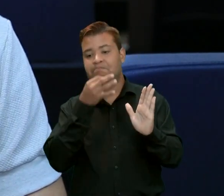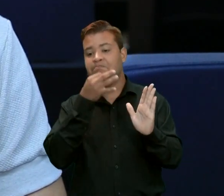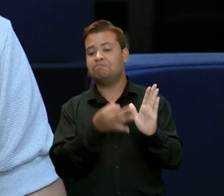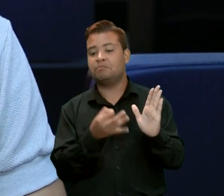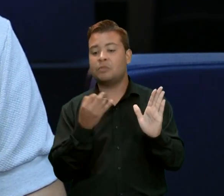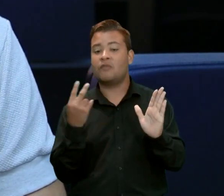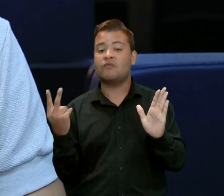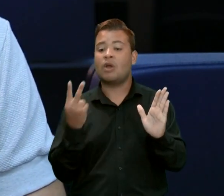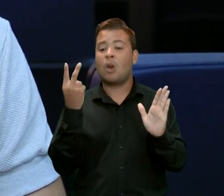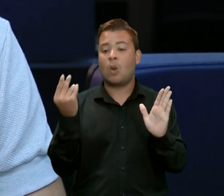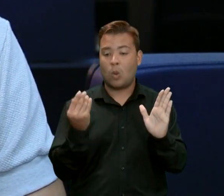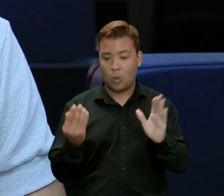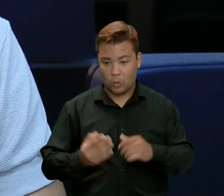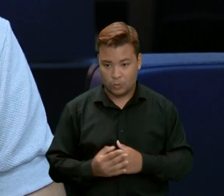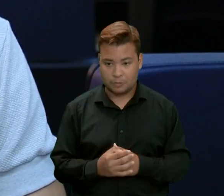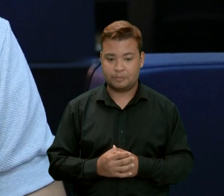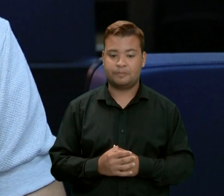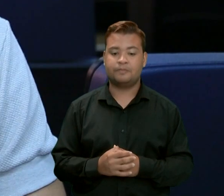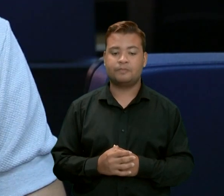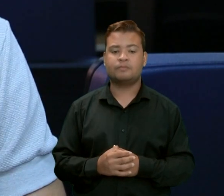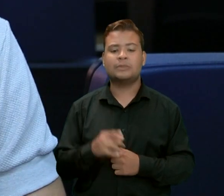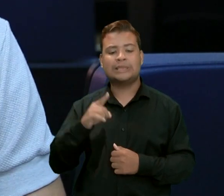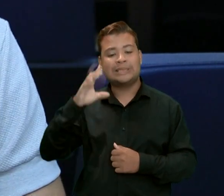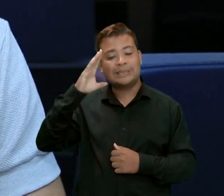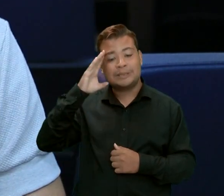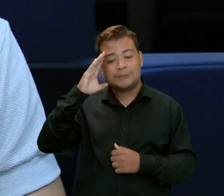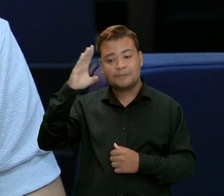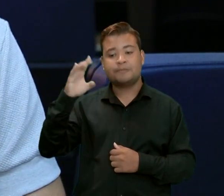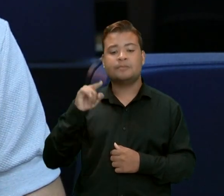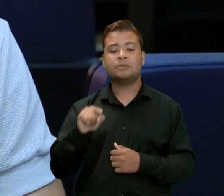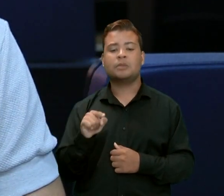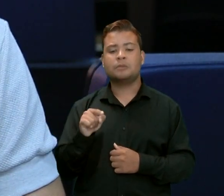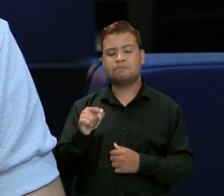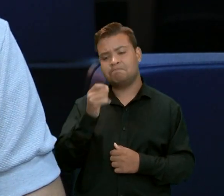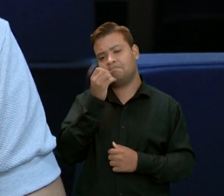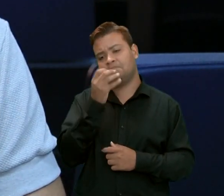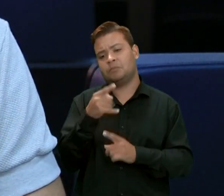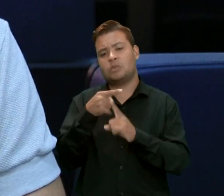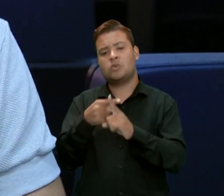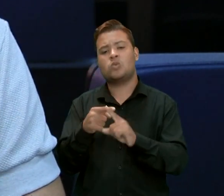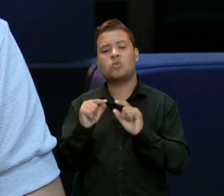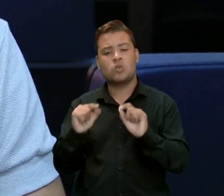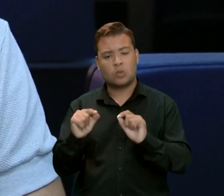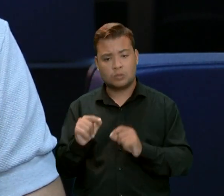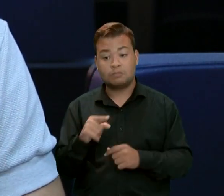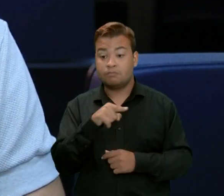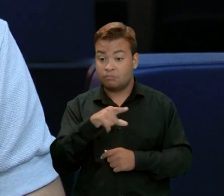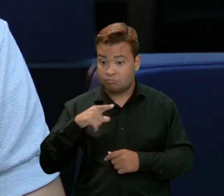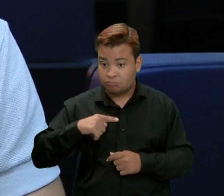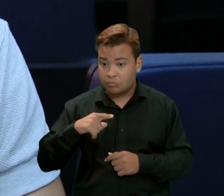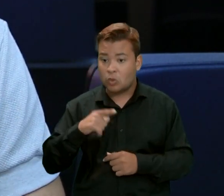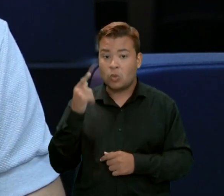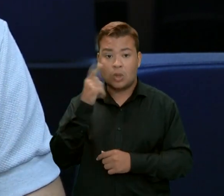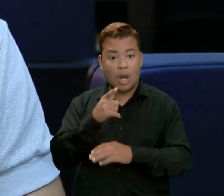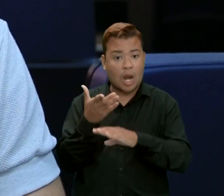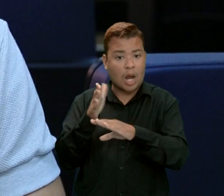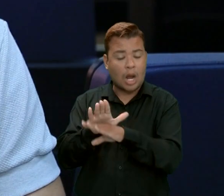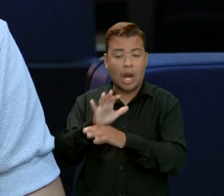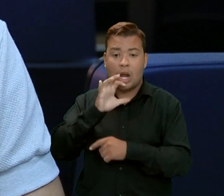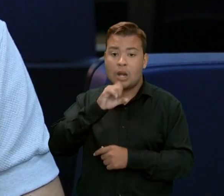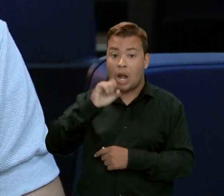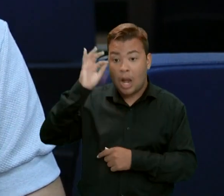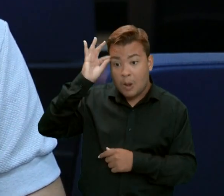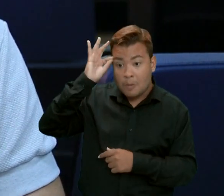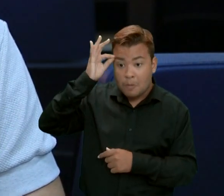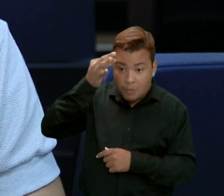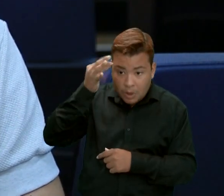E a principal vantagem desse software é que ele entrega de maneira rápida, prática